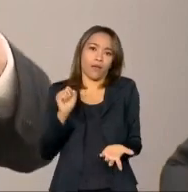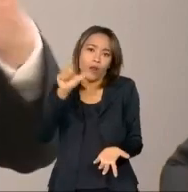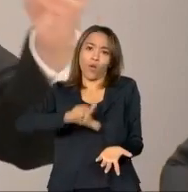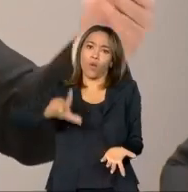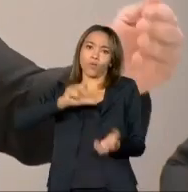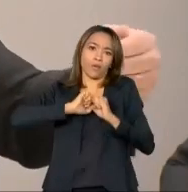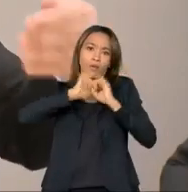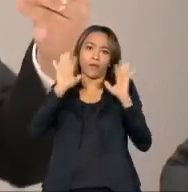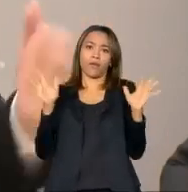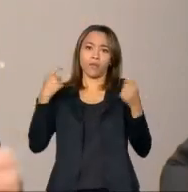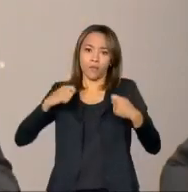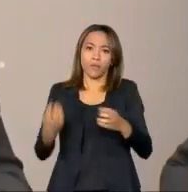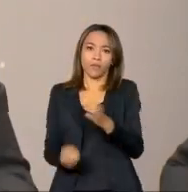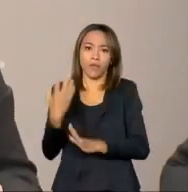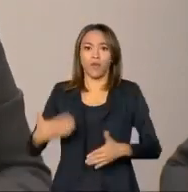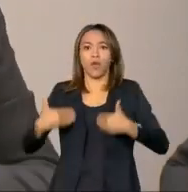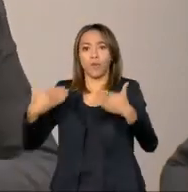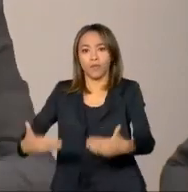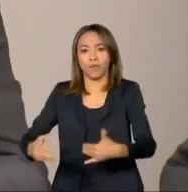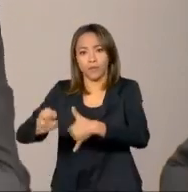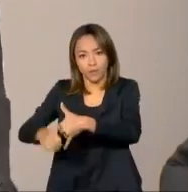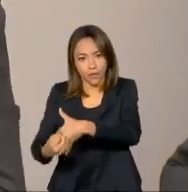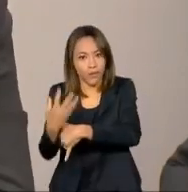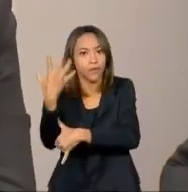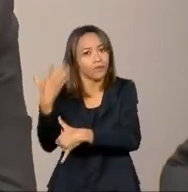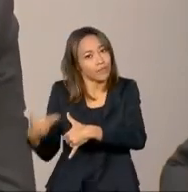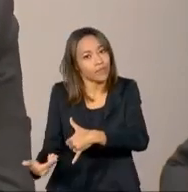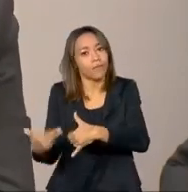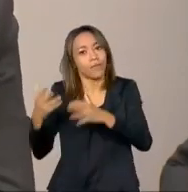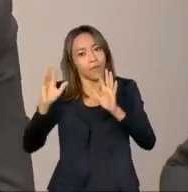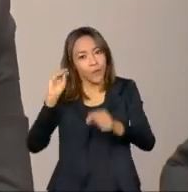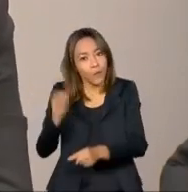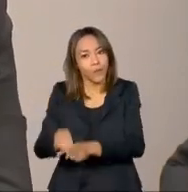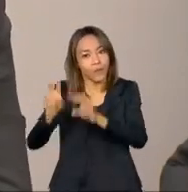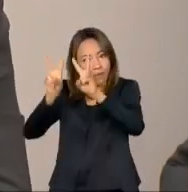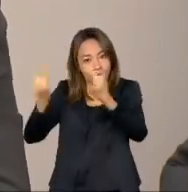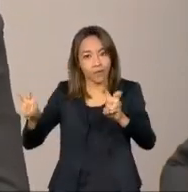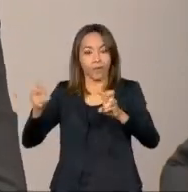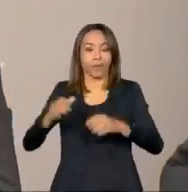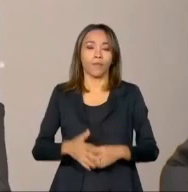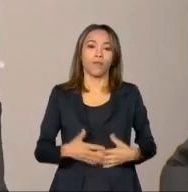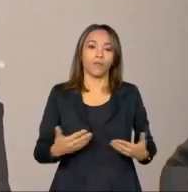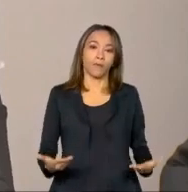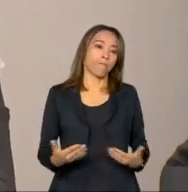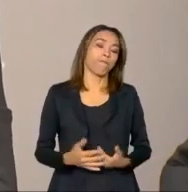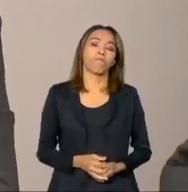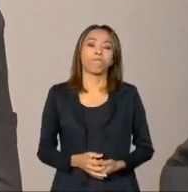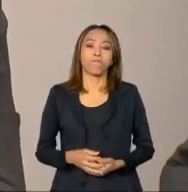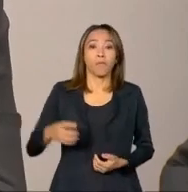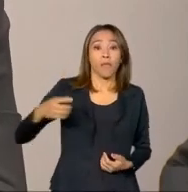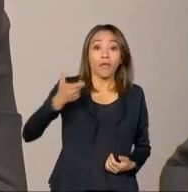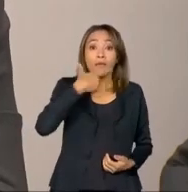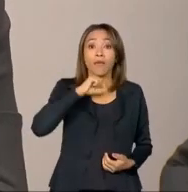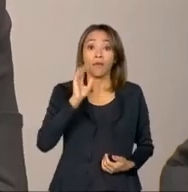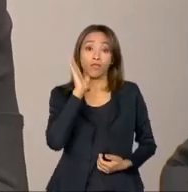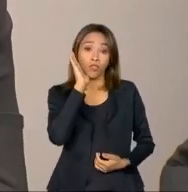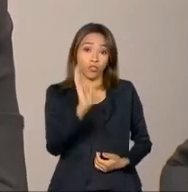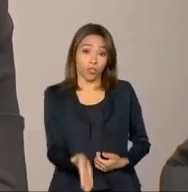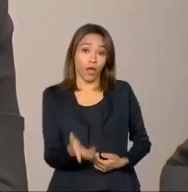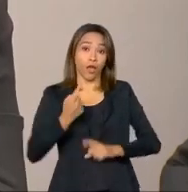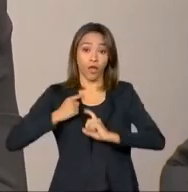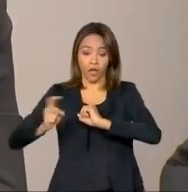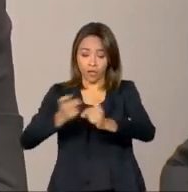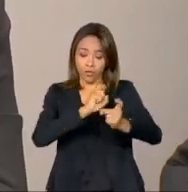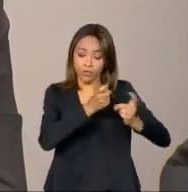E assim a cada instante. Presidente, de alguma forma, quem já gerenciou coisas públicas,